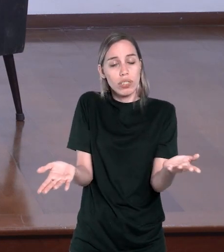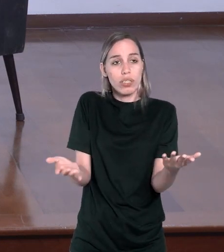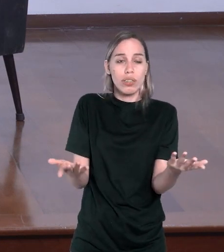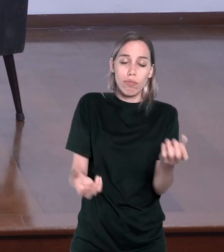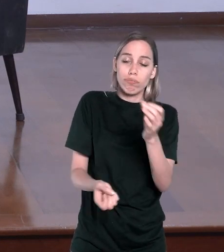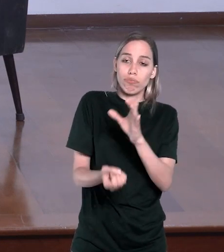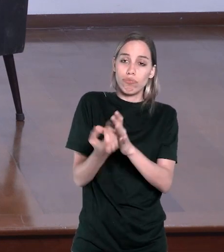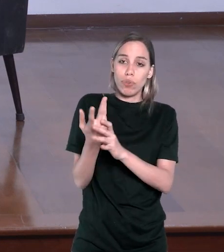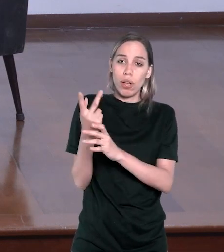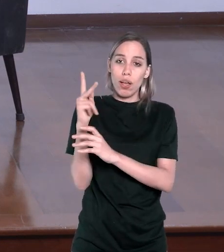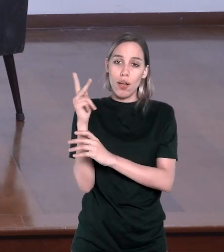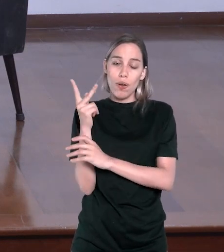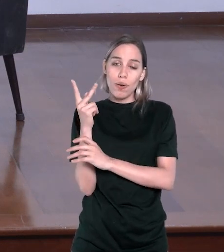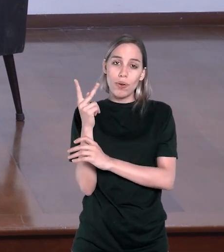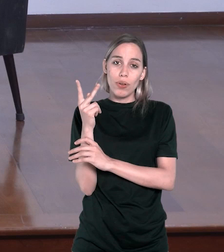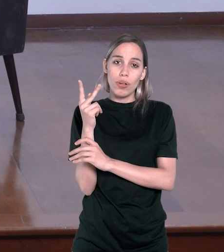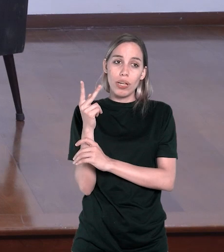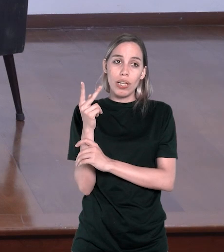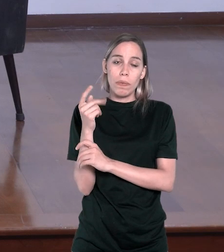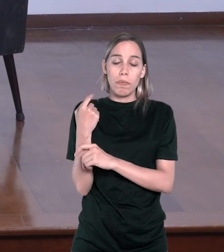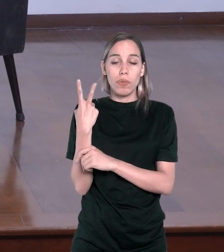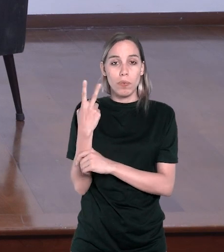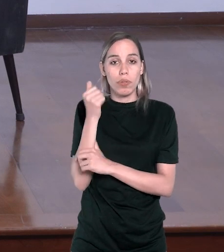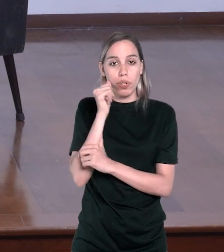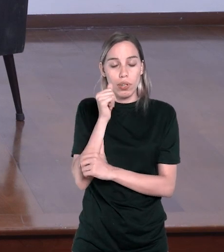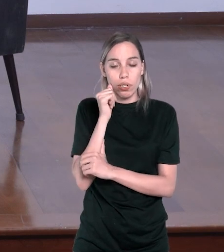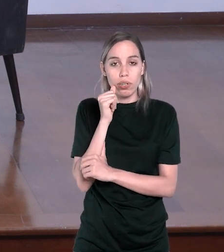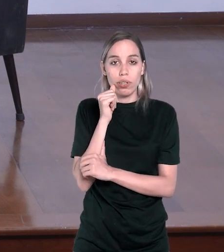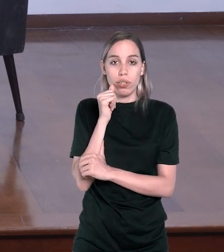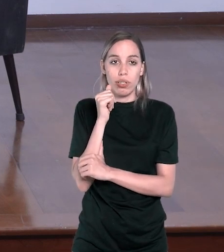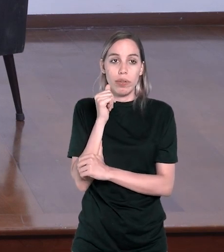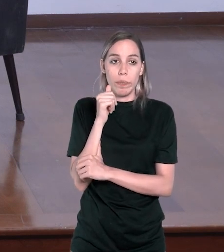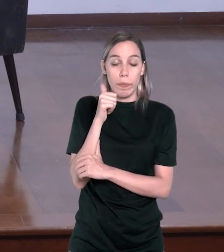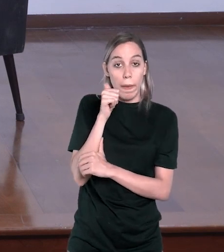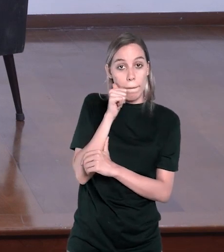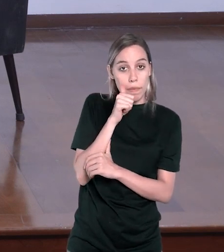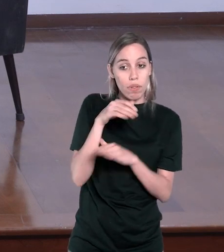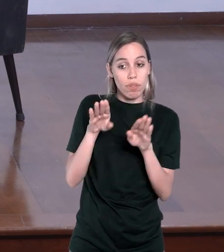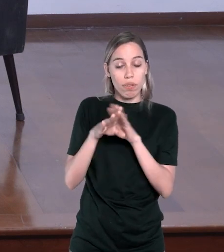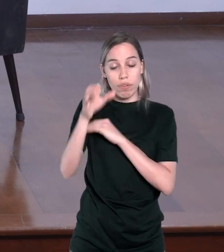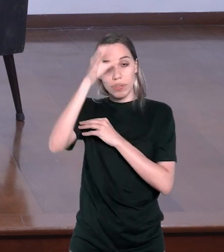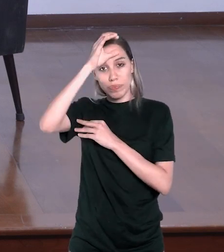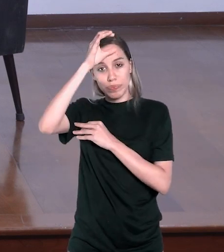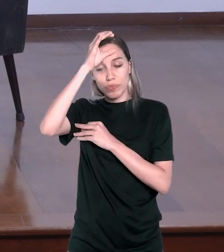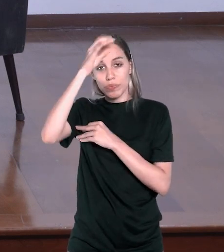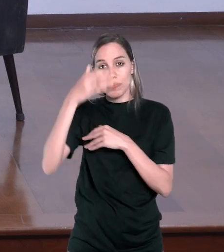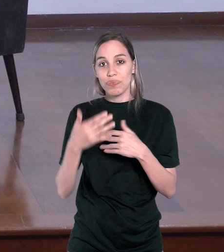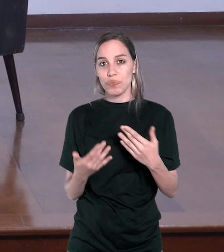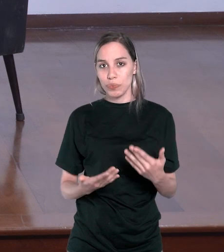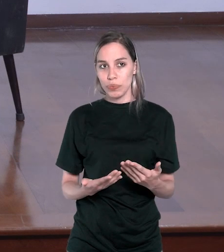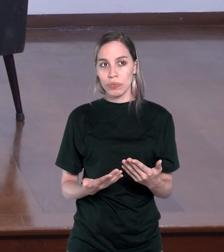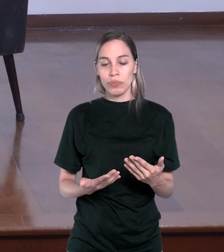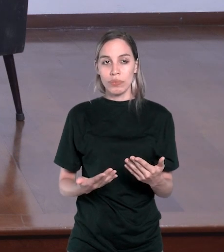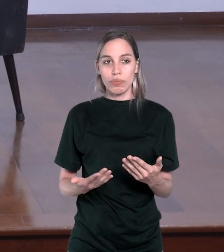né, pela mãe e pela tia. E quando ele recebeu o meu livro para ler, ele tinha acabado